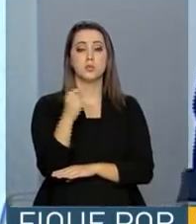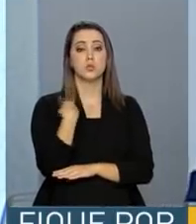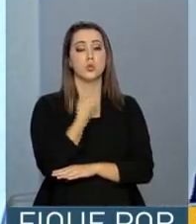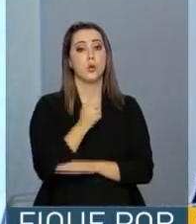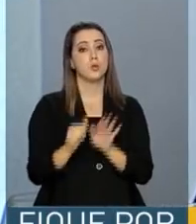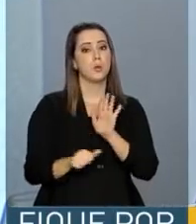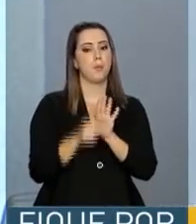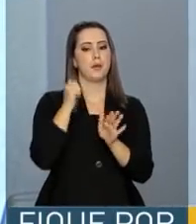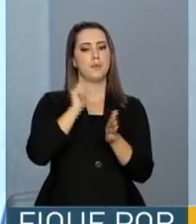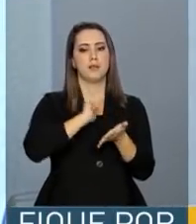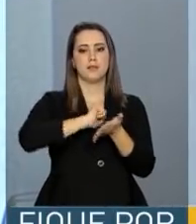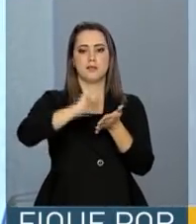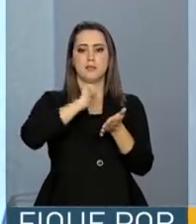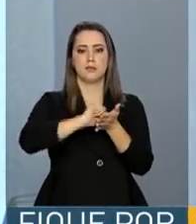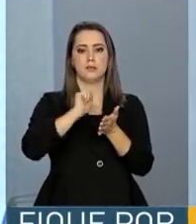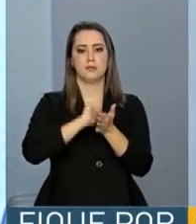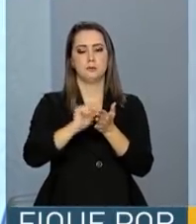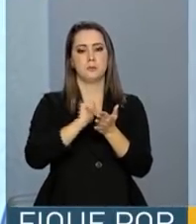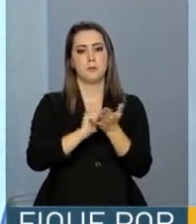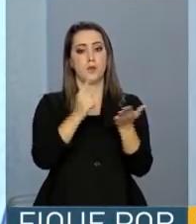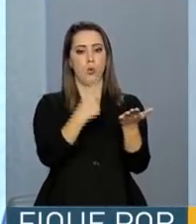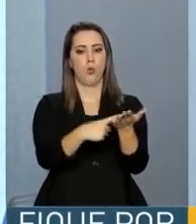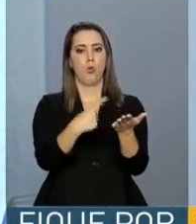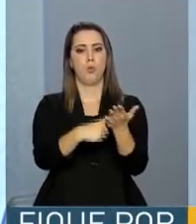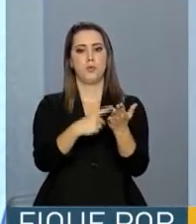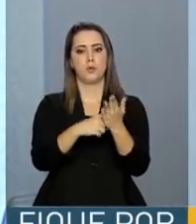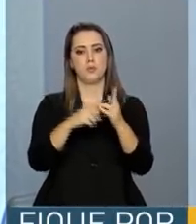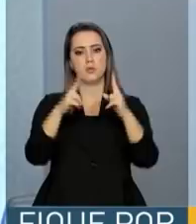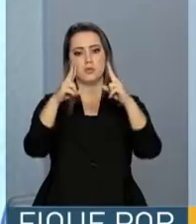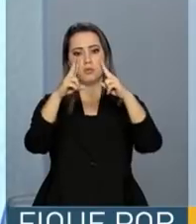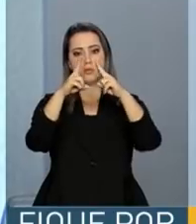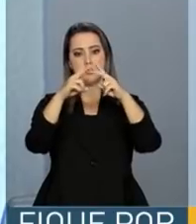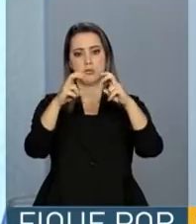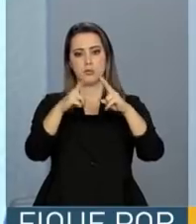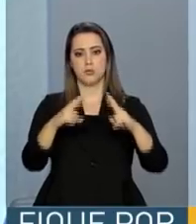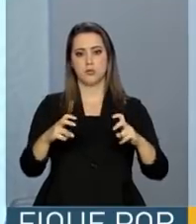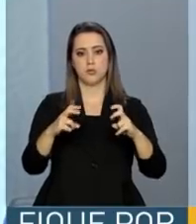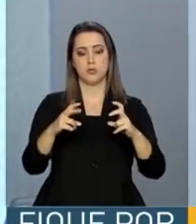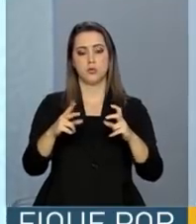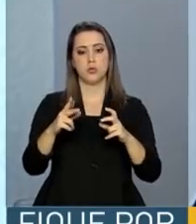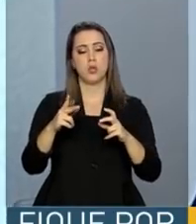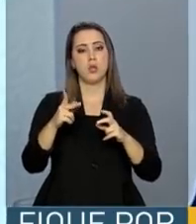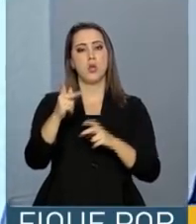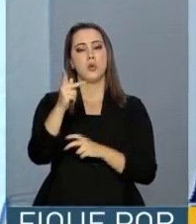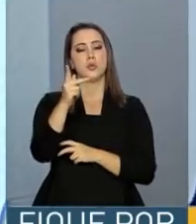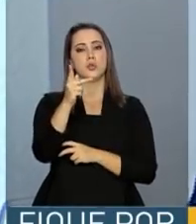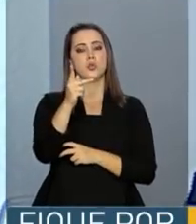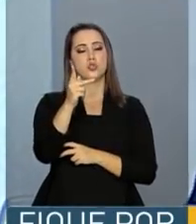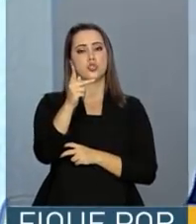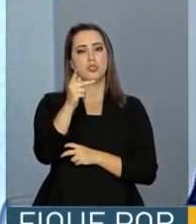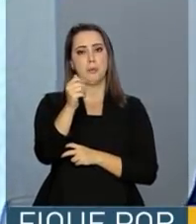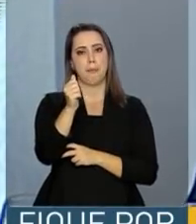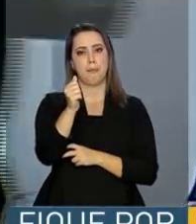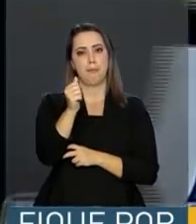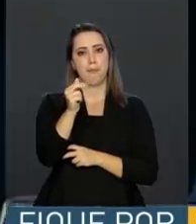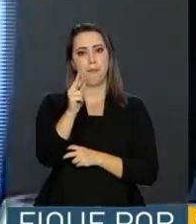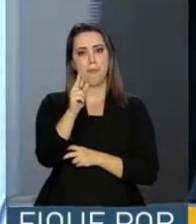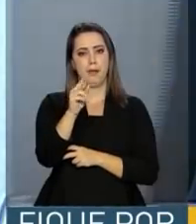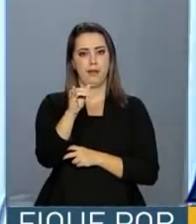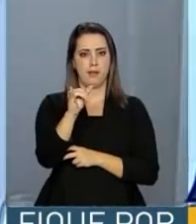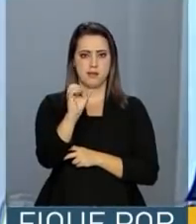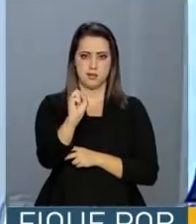assinar o acordo de paris lá na onu no ano passado né acho que logo depois da china nós assinamos o acordo